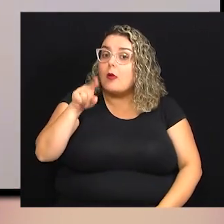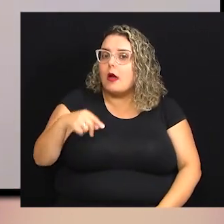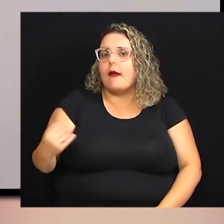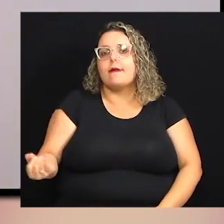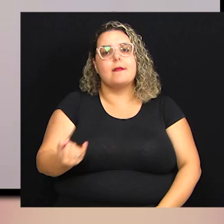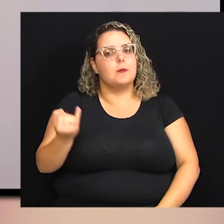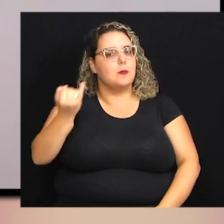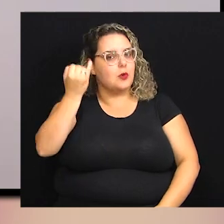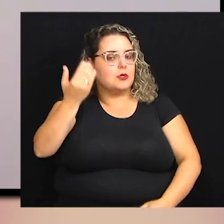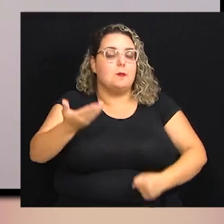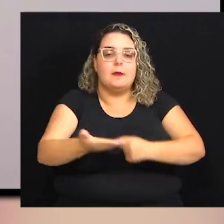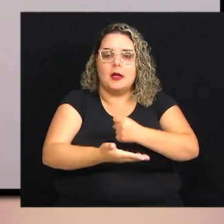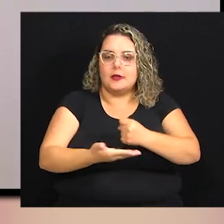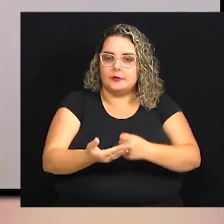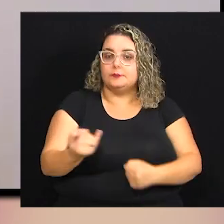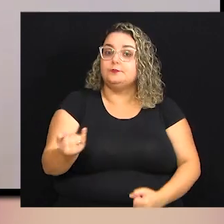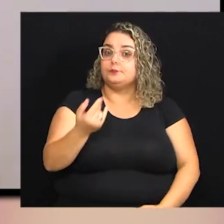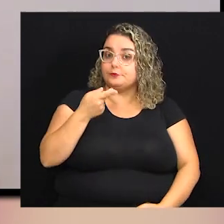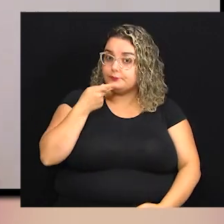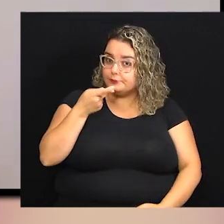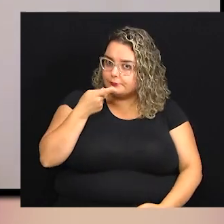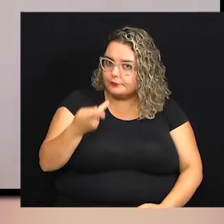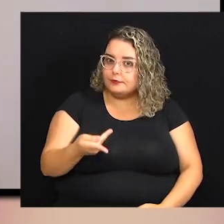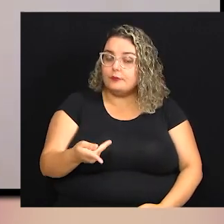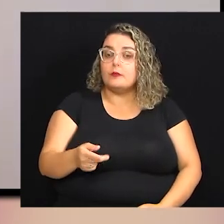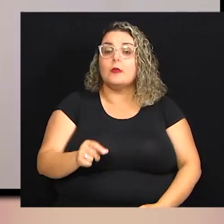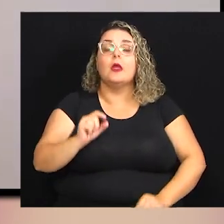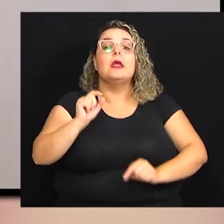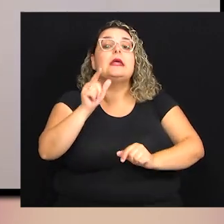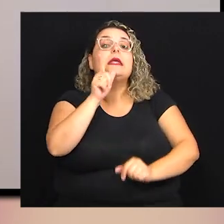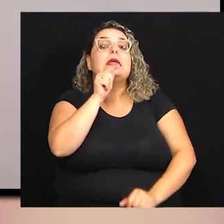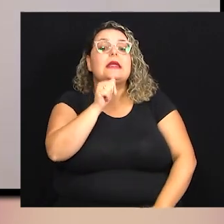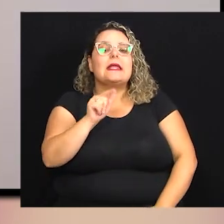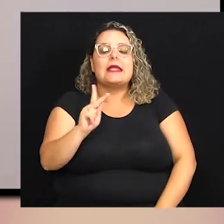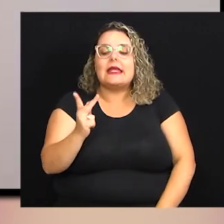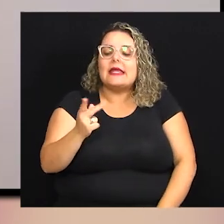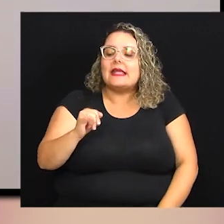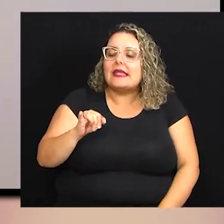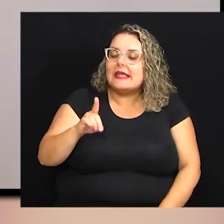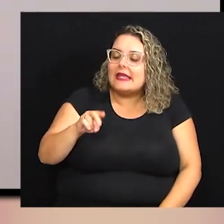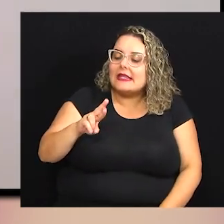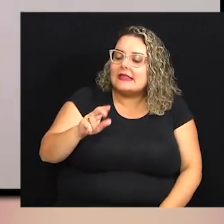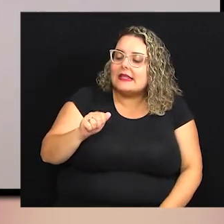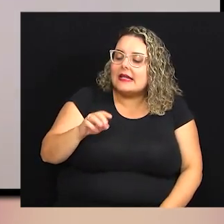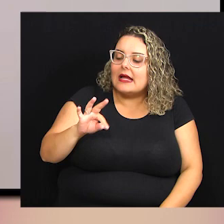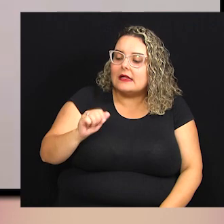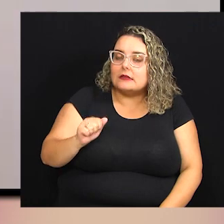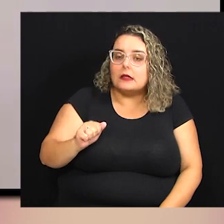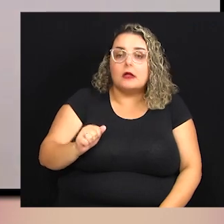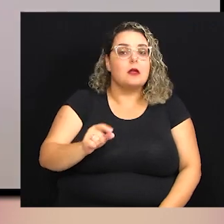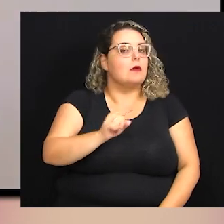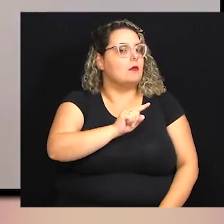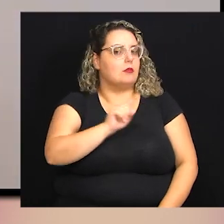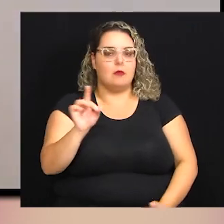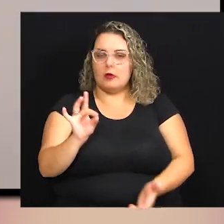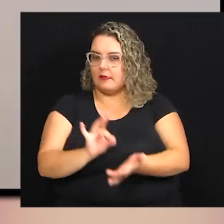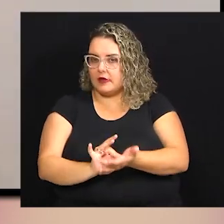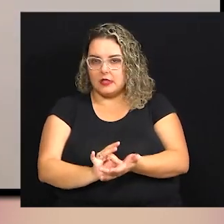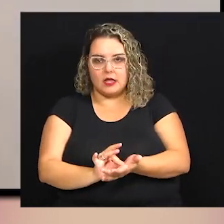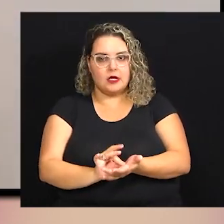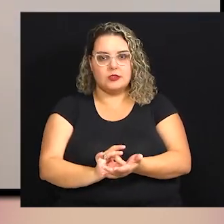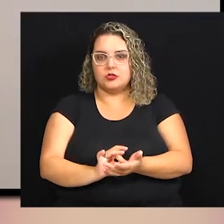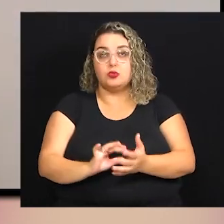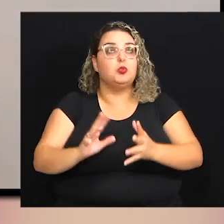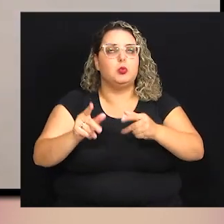é fundamental, e é importante dizer o que hidrata, né? Porque as pessoas acham que qualquer coisa hidrata, não é